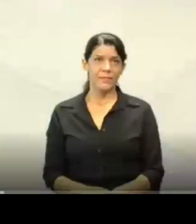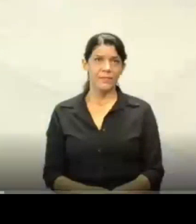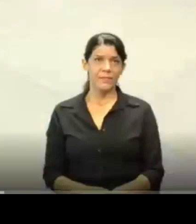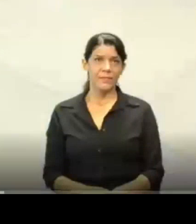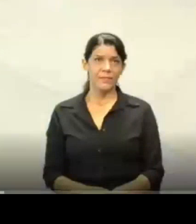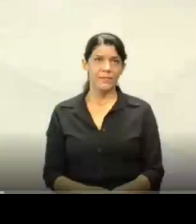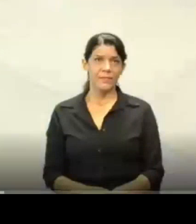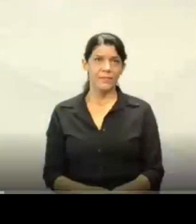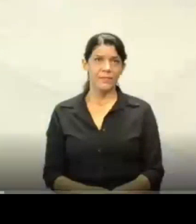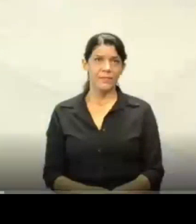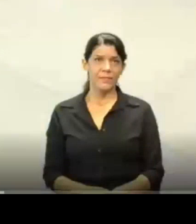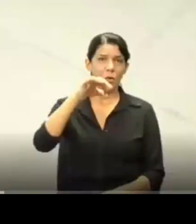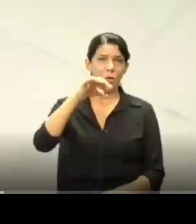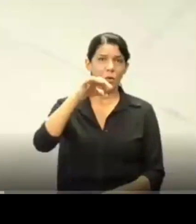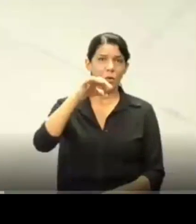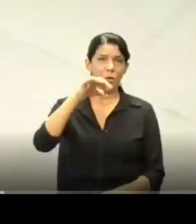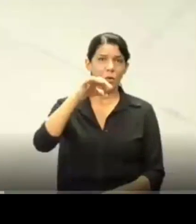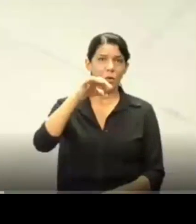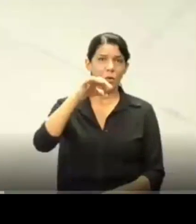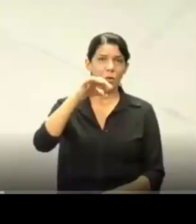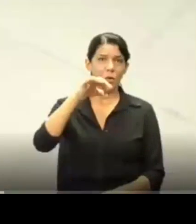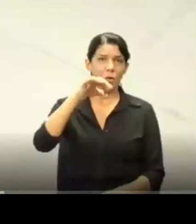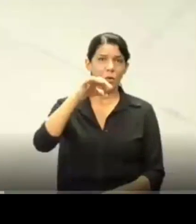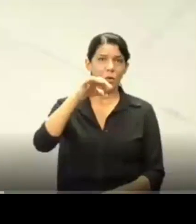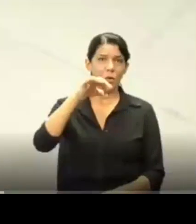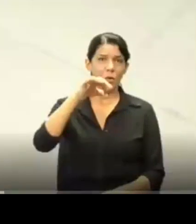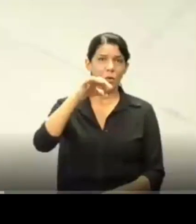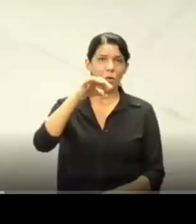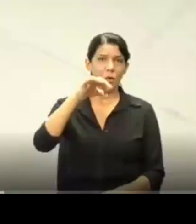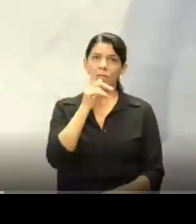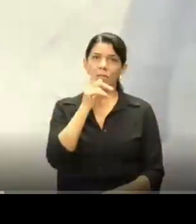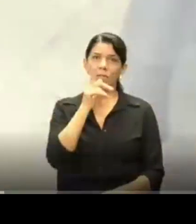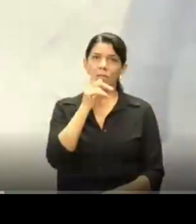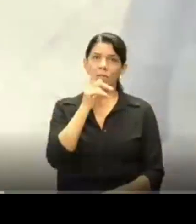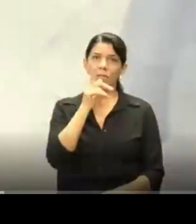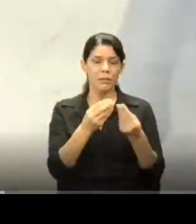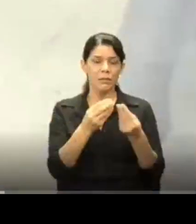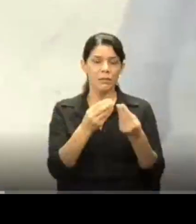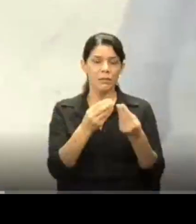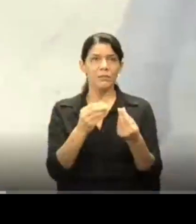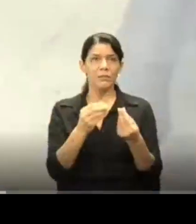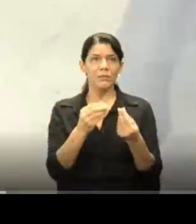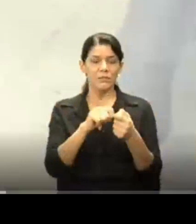Essa água depois é esterilizada novamente no bico de Busse.